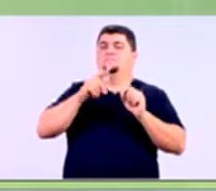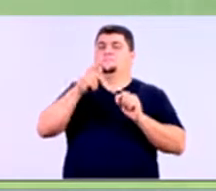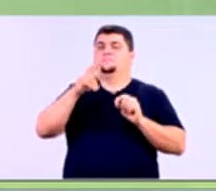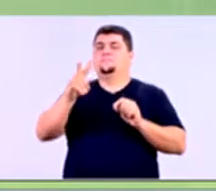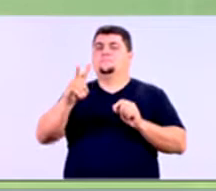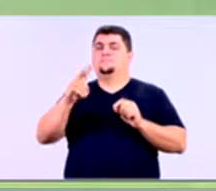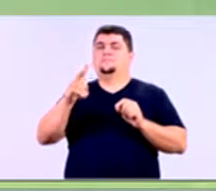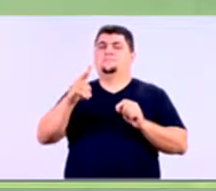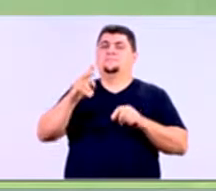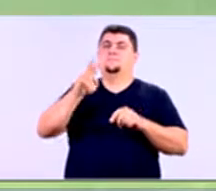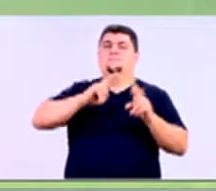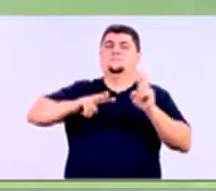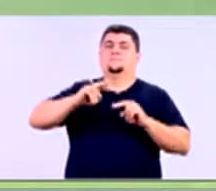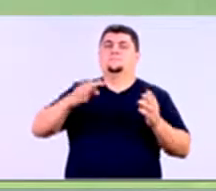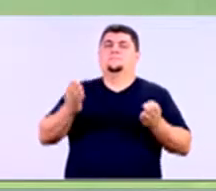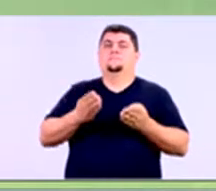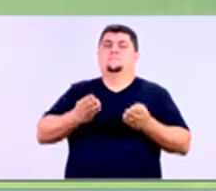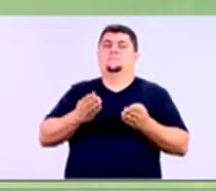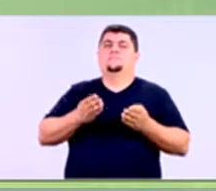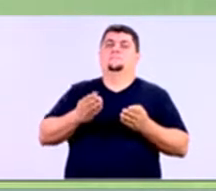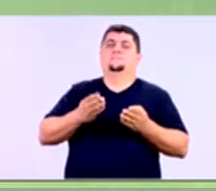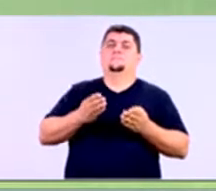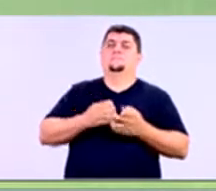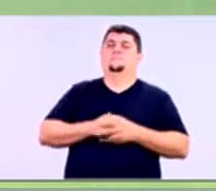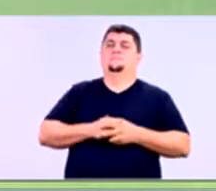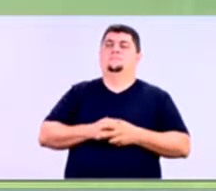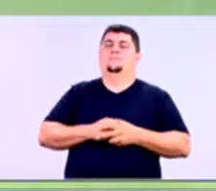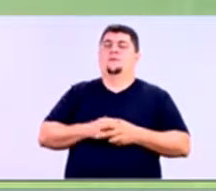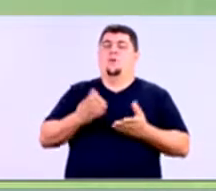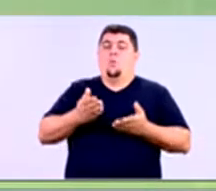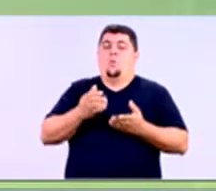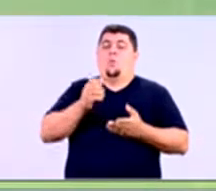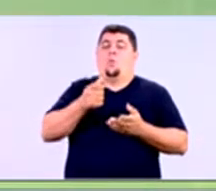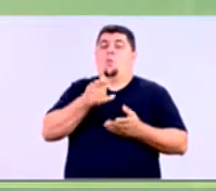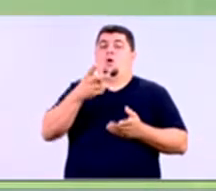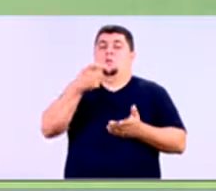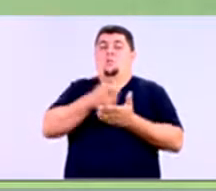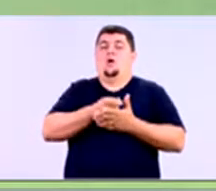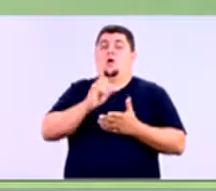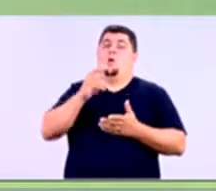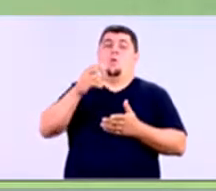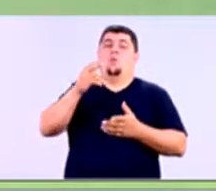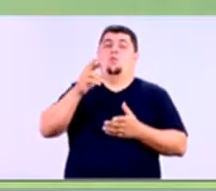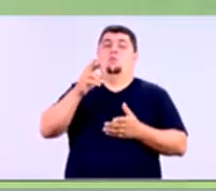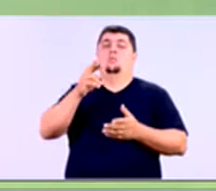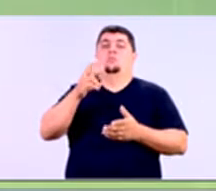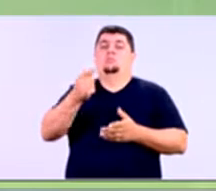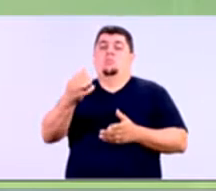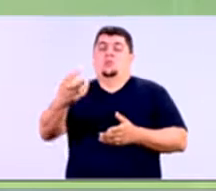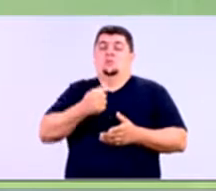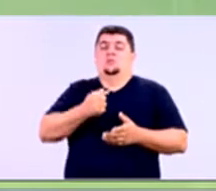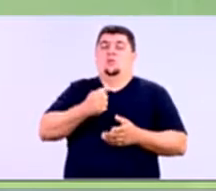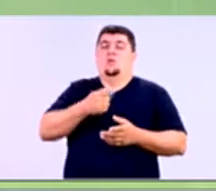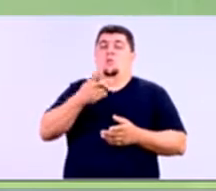valor atualizado, ou seja, quanto que eu vou pagar ou receber, e quanto que eu